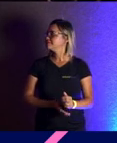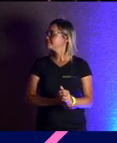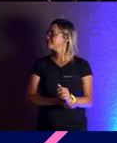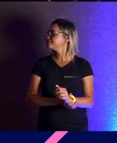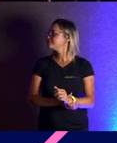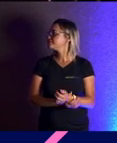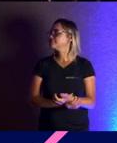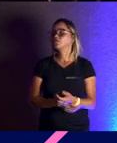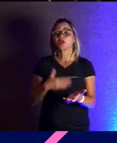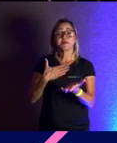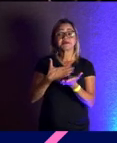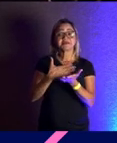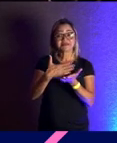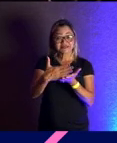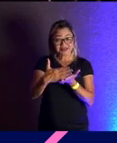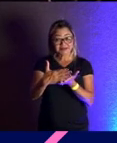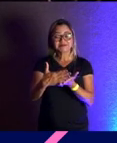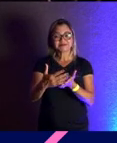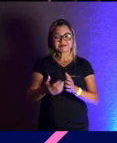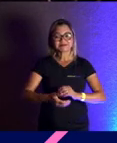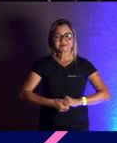vamos começar